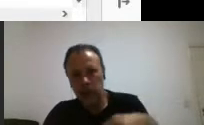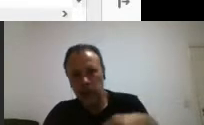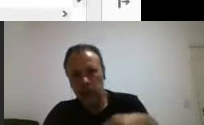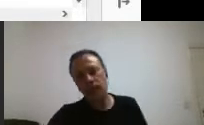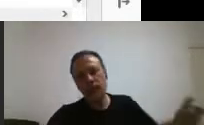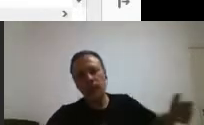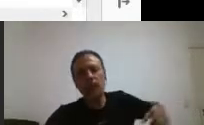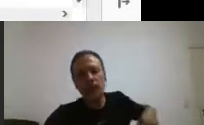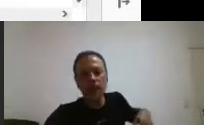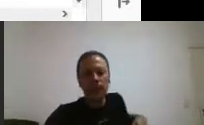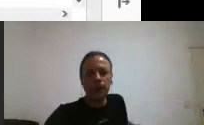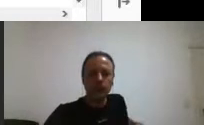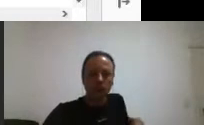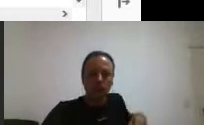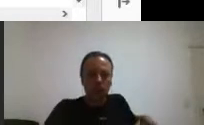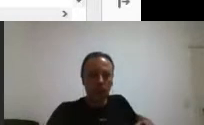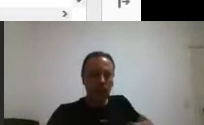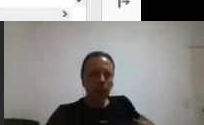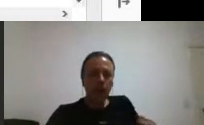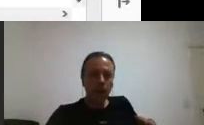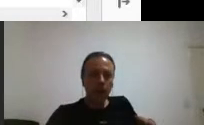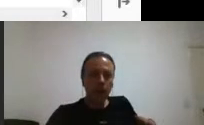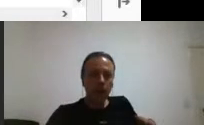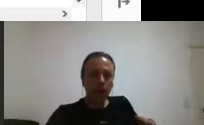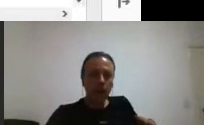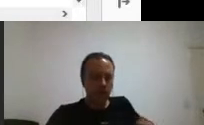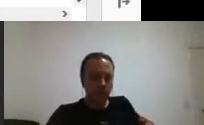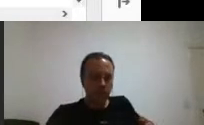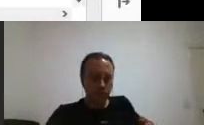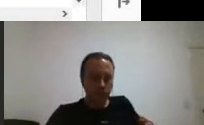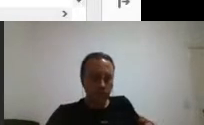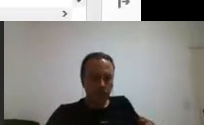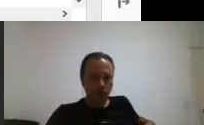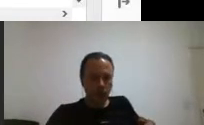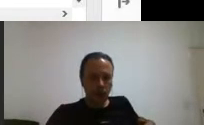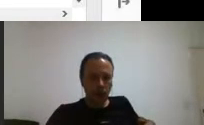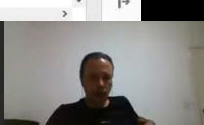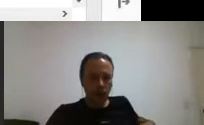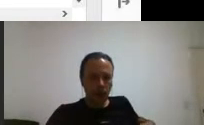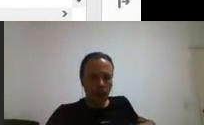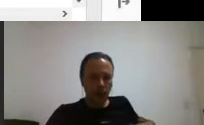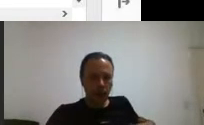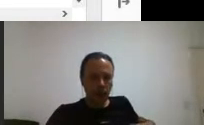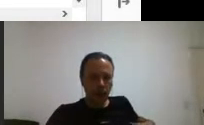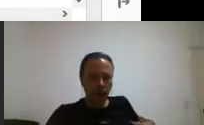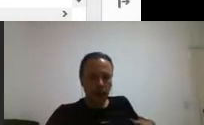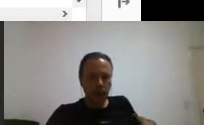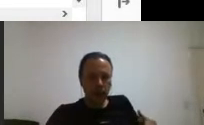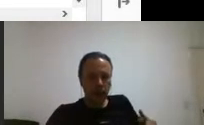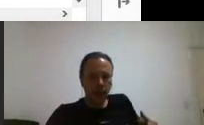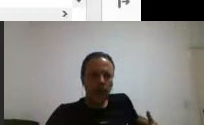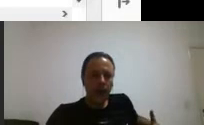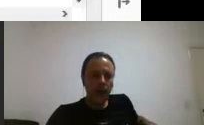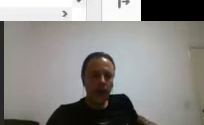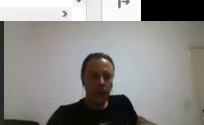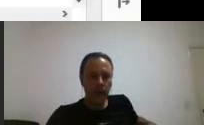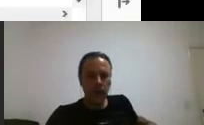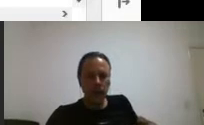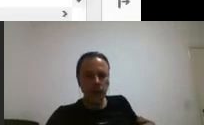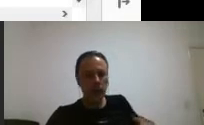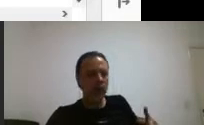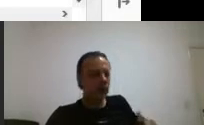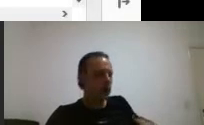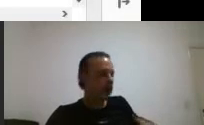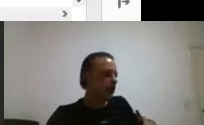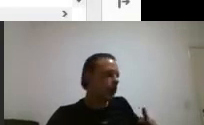preciso que a gente entenda, até uma questão de prova aí, que a gente tem fases,